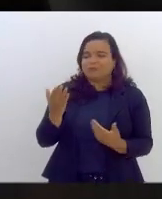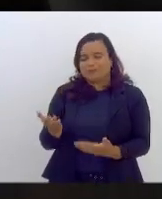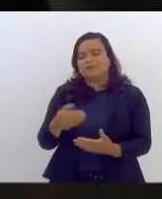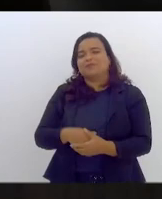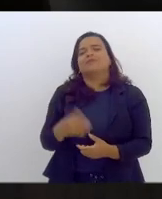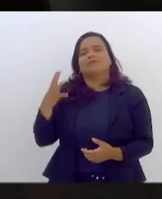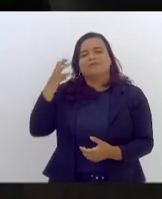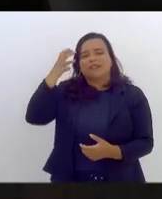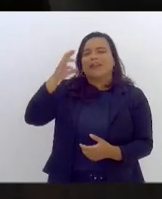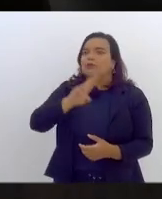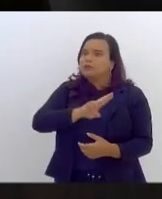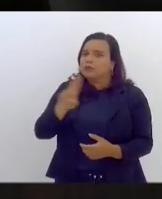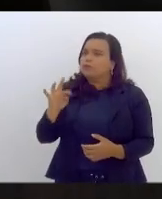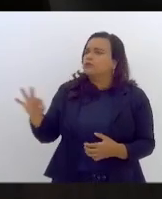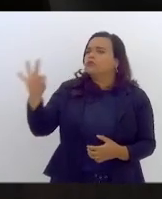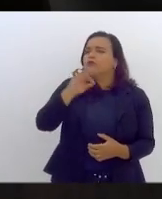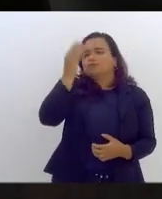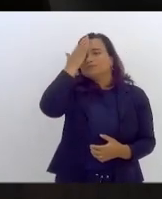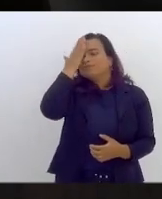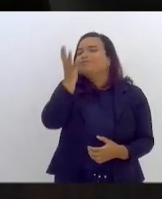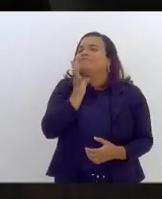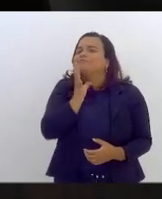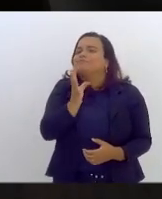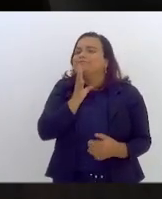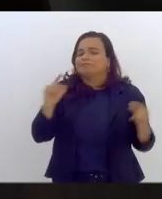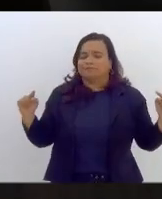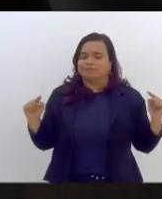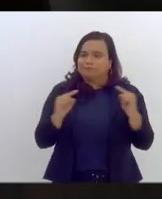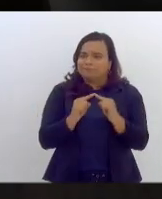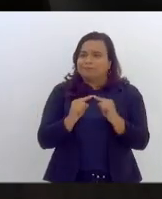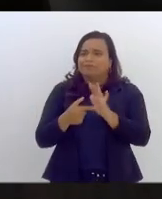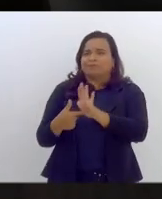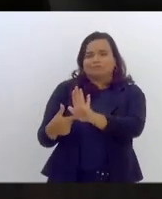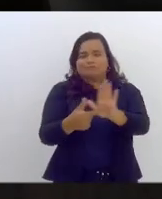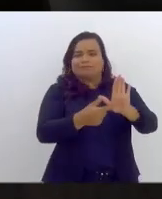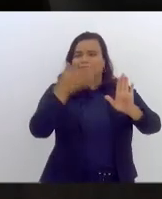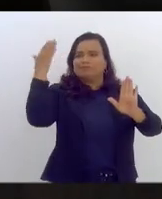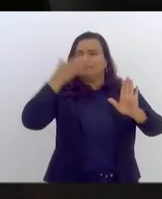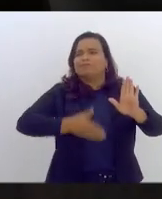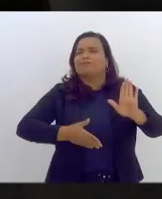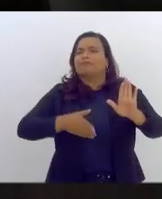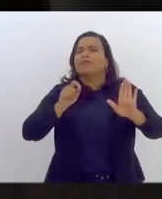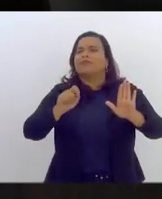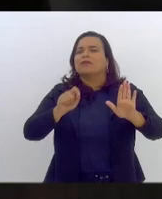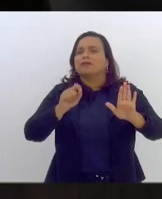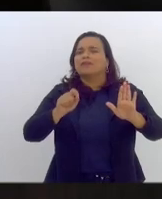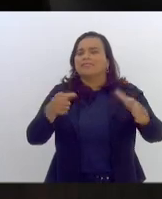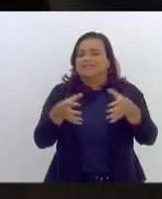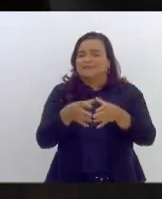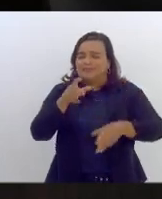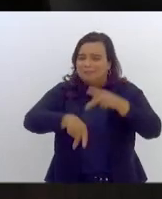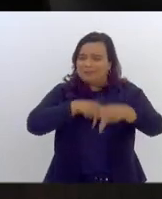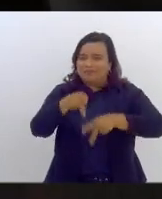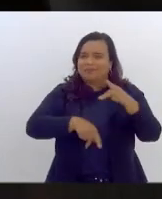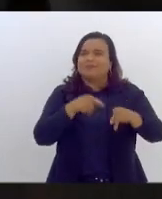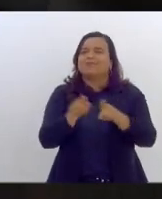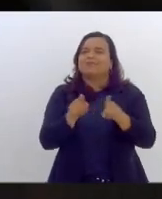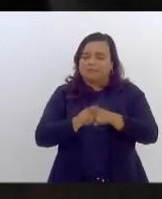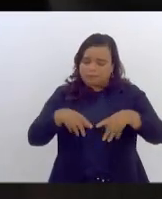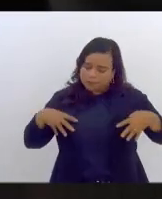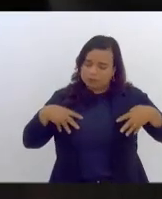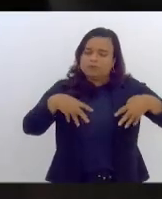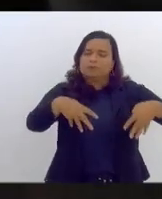se universalizou como confidência no povo e inconfidência frente ao